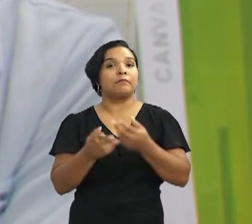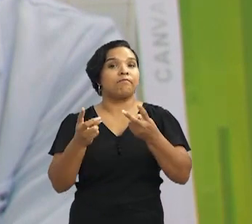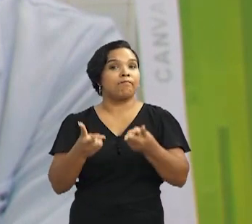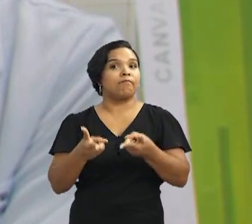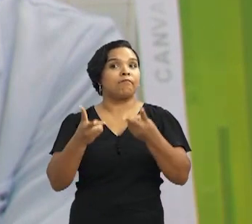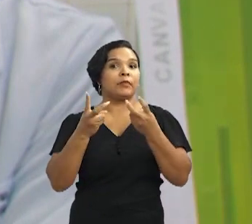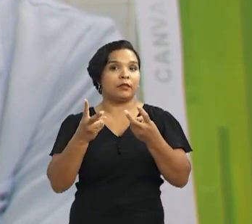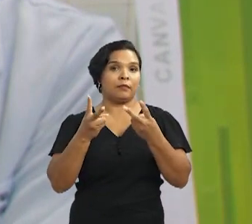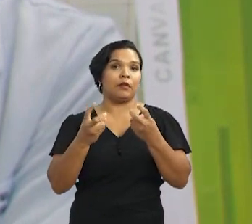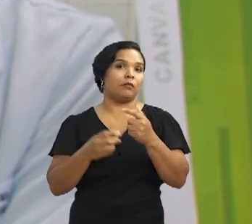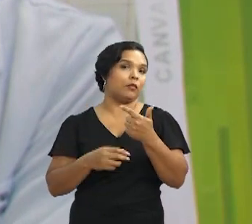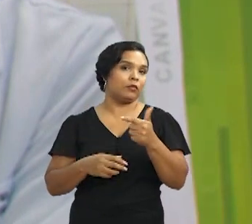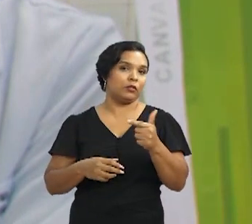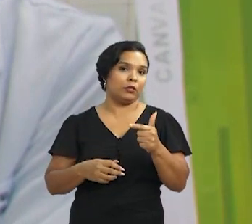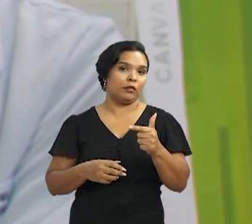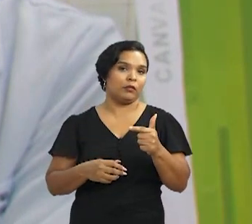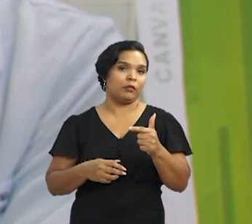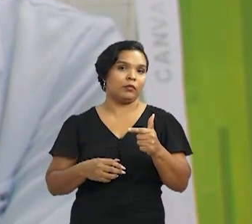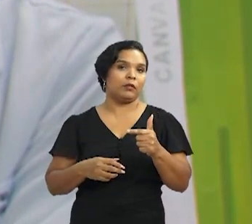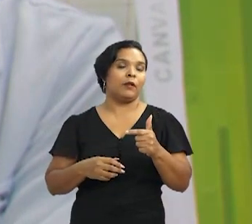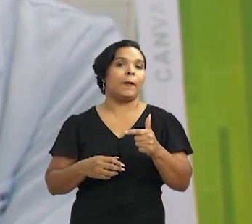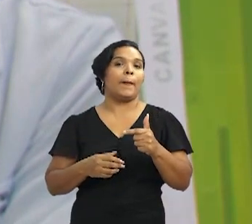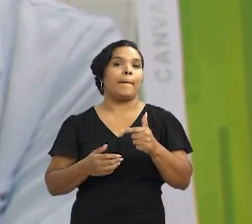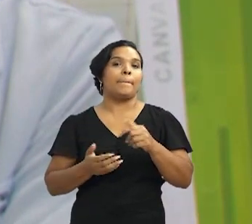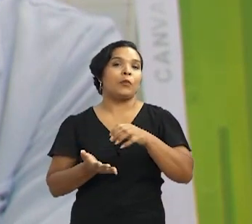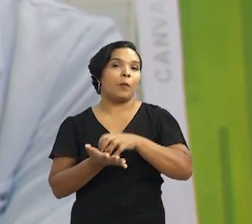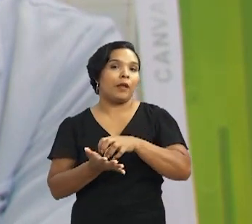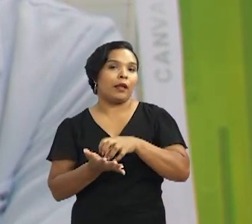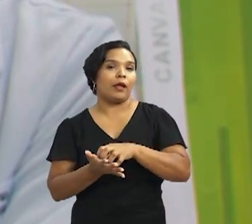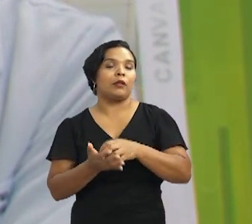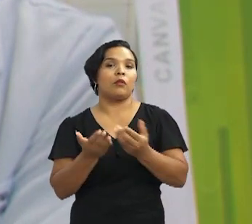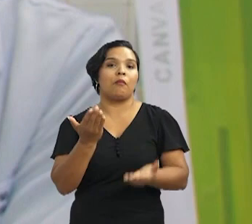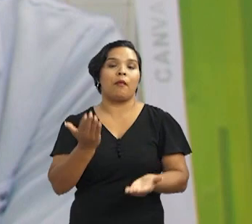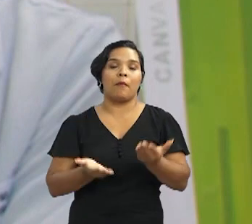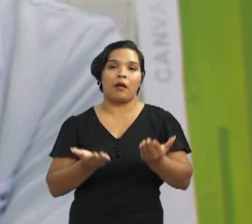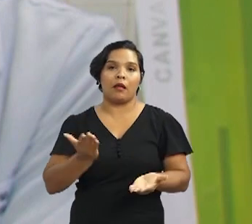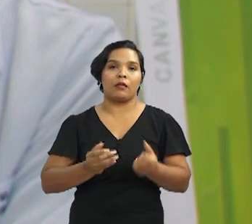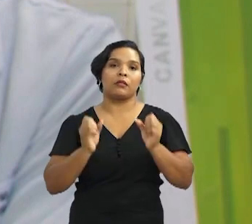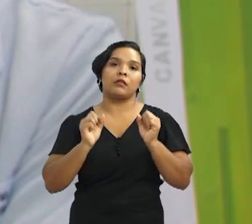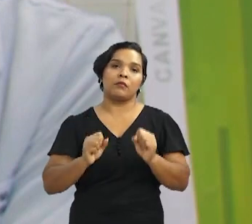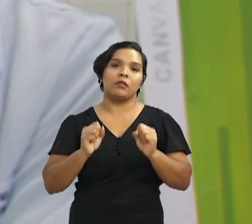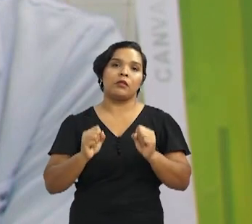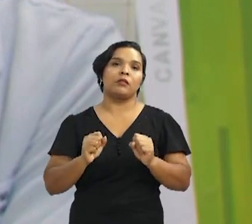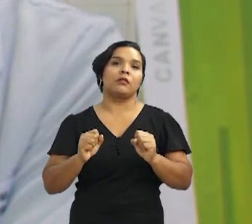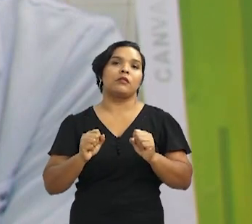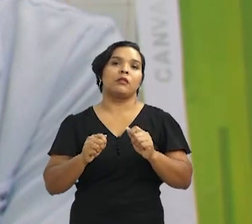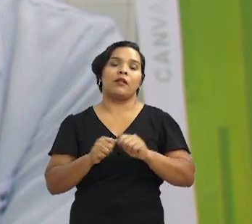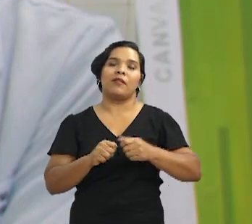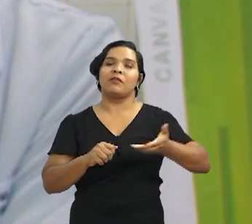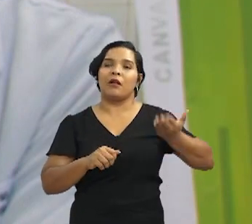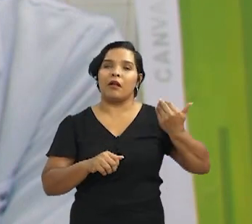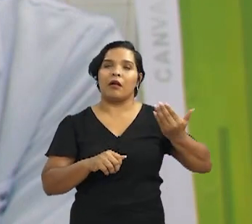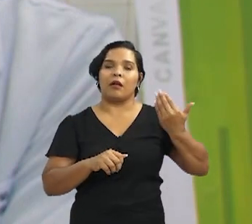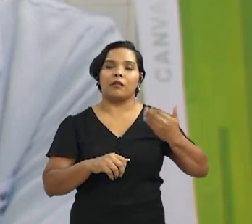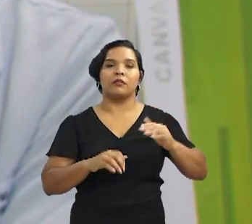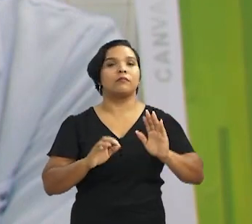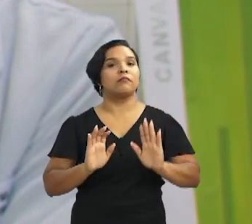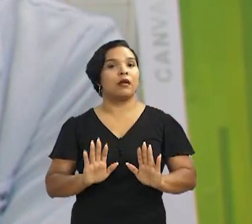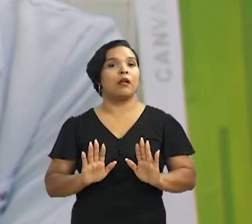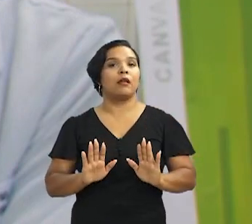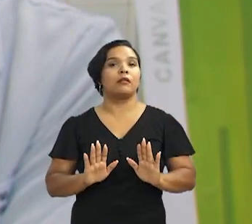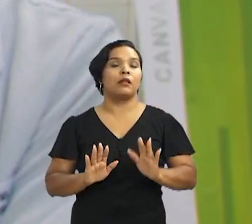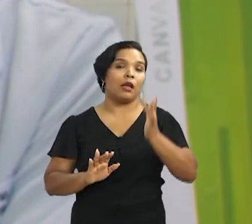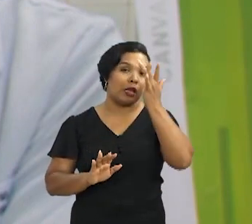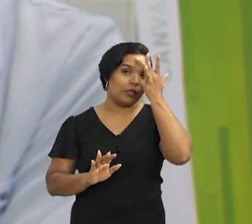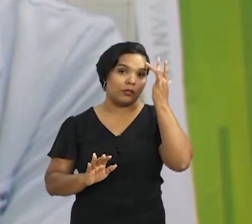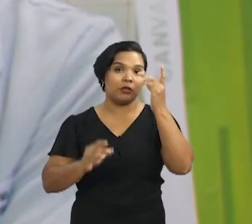quando a gente foi submeter, a gente percebeu que não tinha no mercado uma balança que poderia ter sido